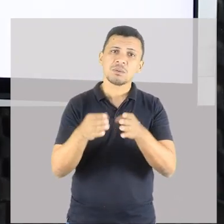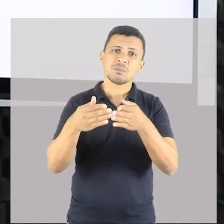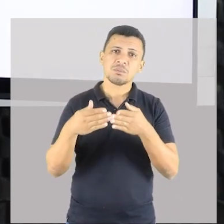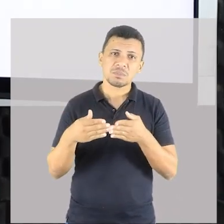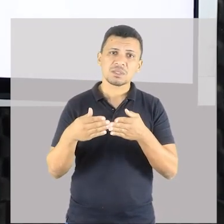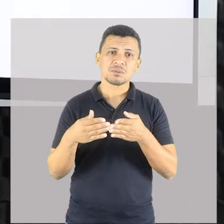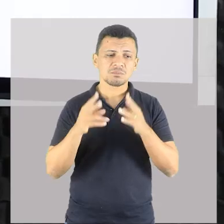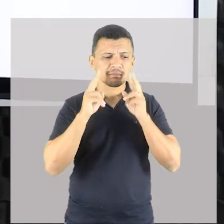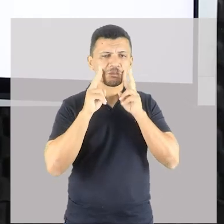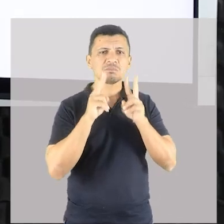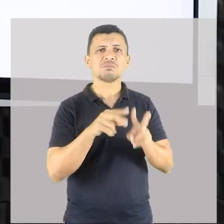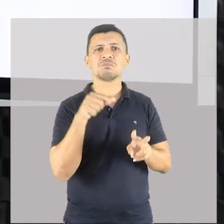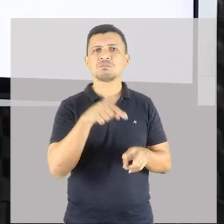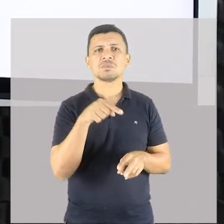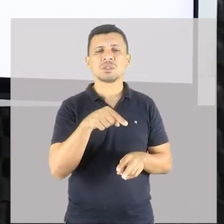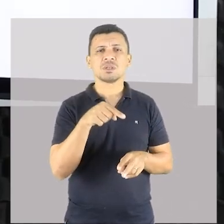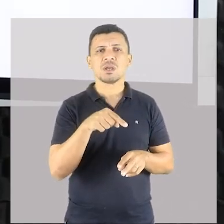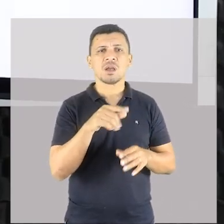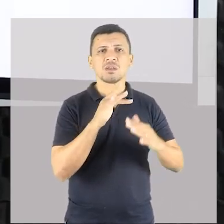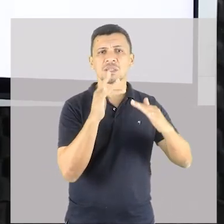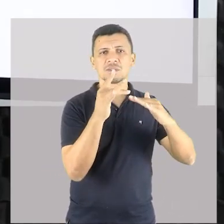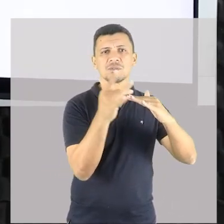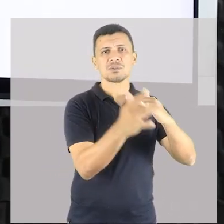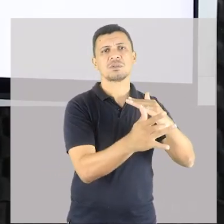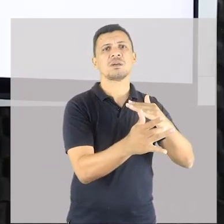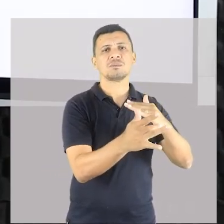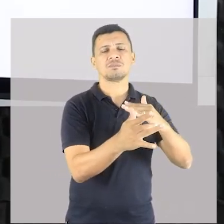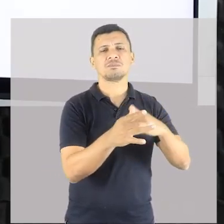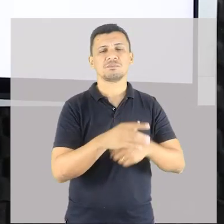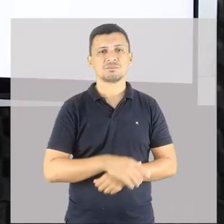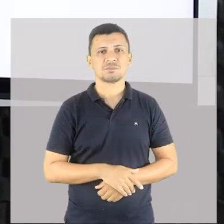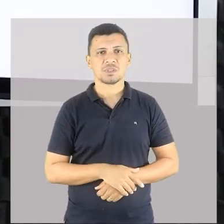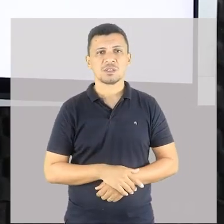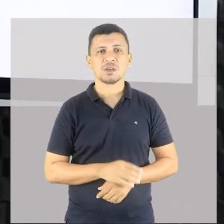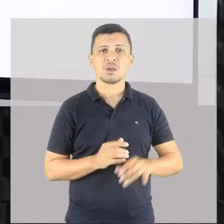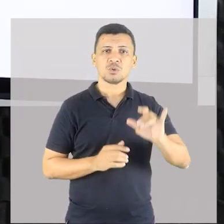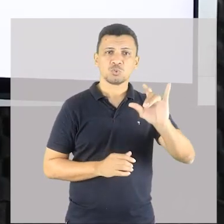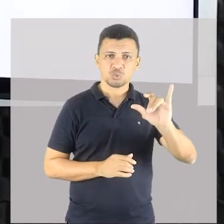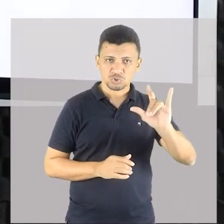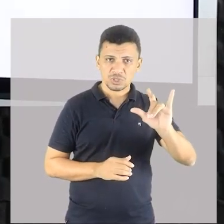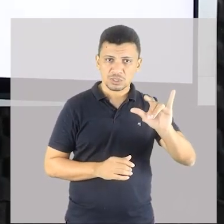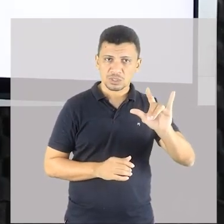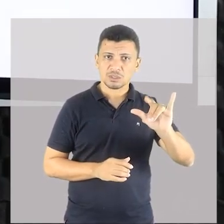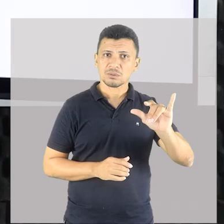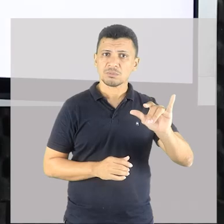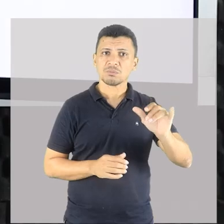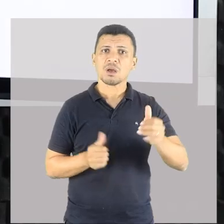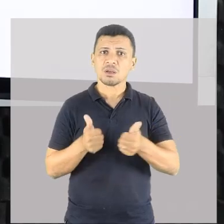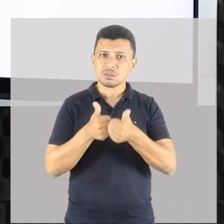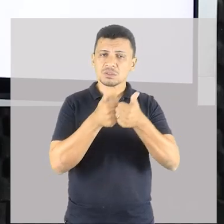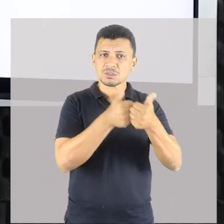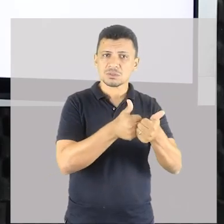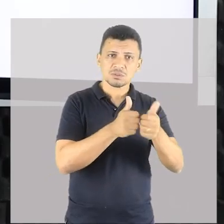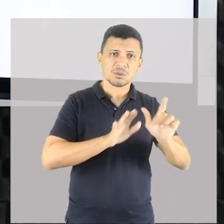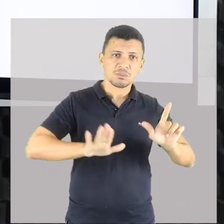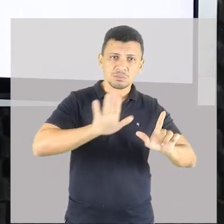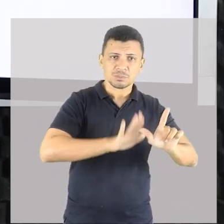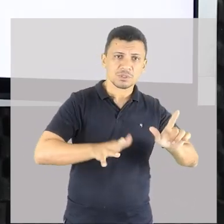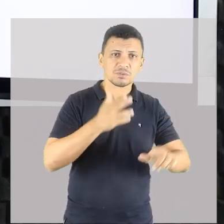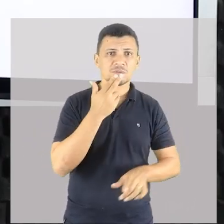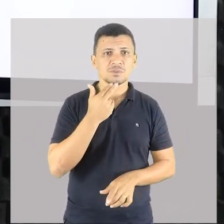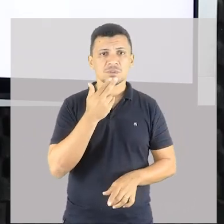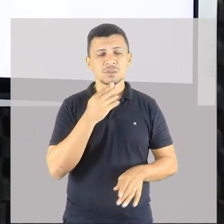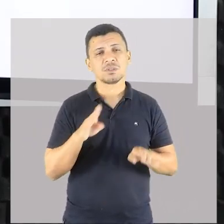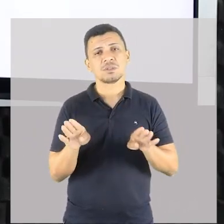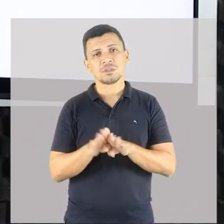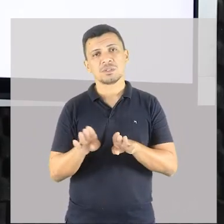se ligue nas redes, né? No Instagram, siga a gente lá no Instagram, na plataforma Gonçalves Dias, e também